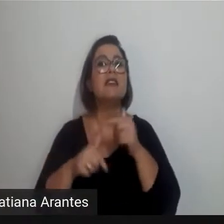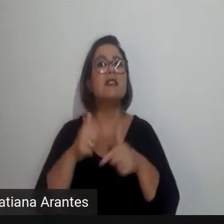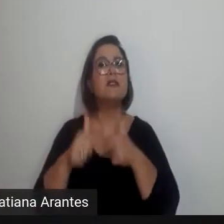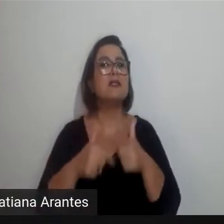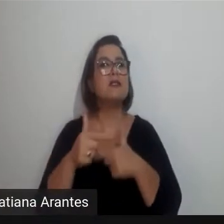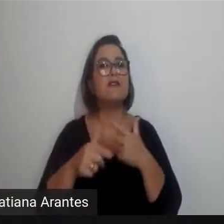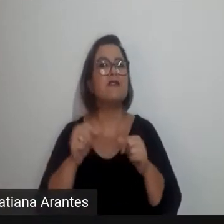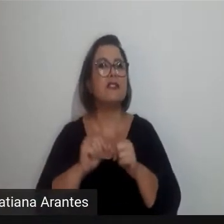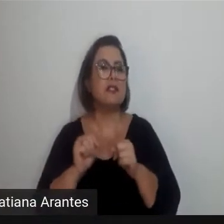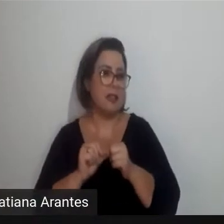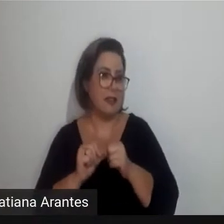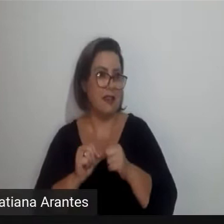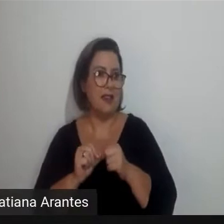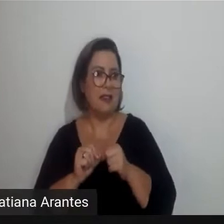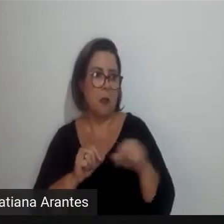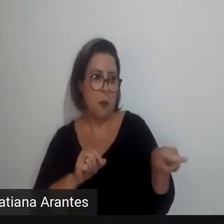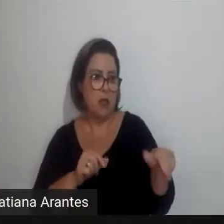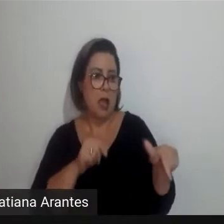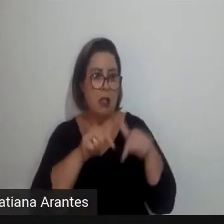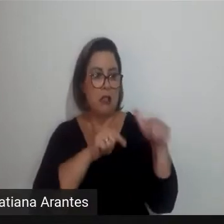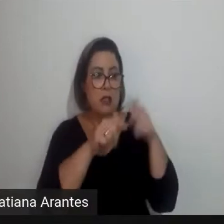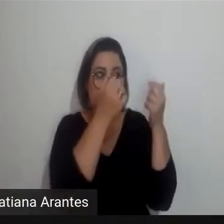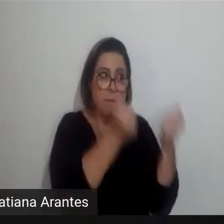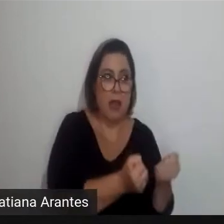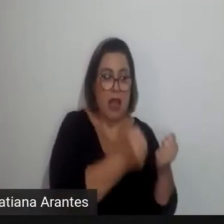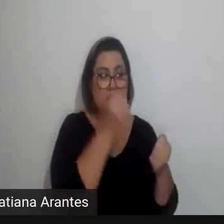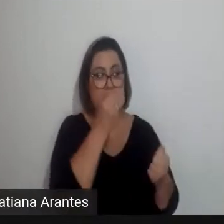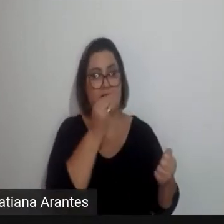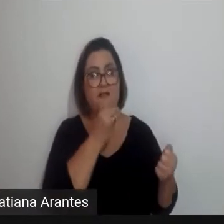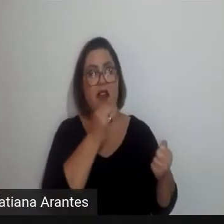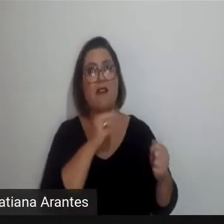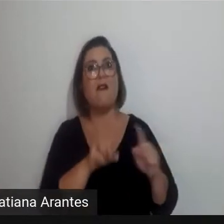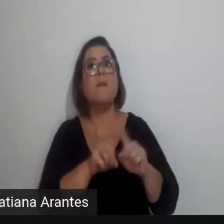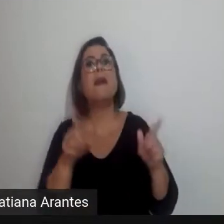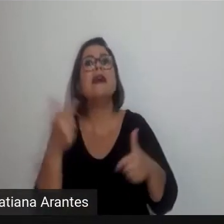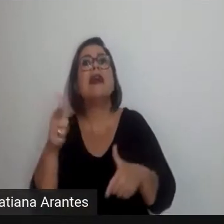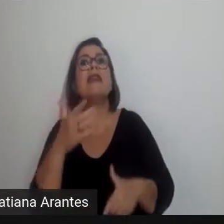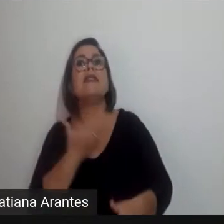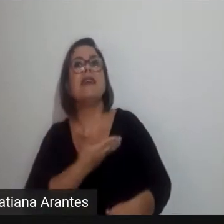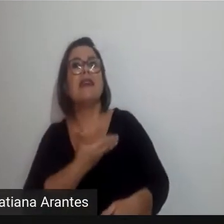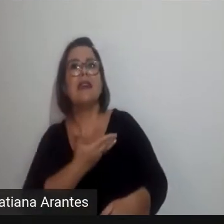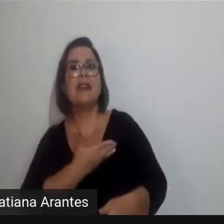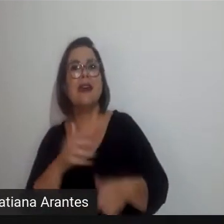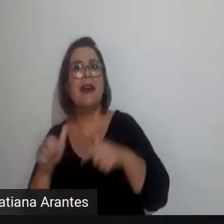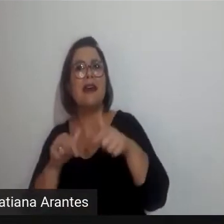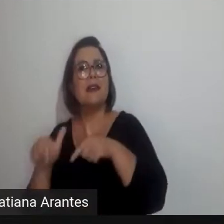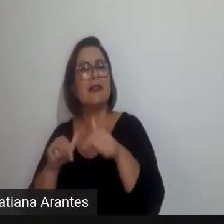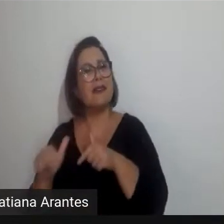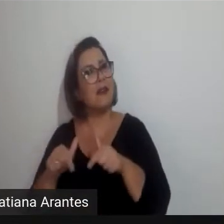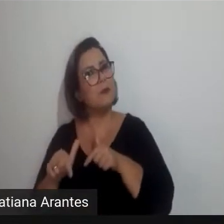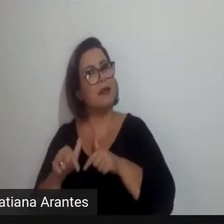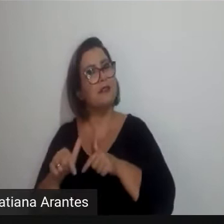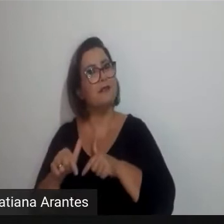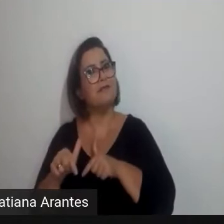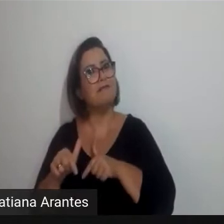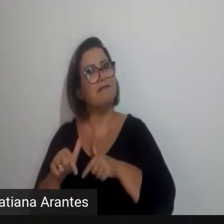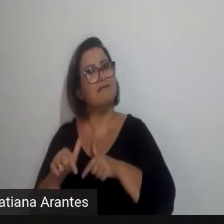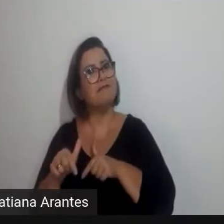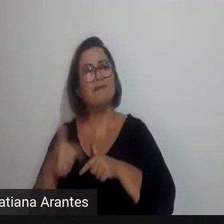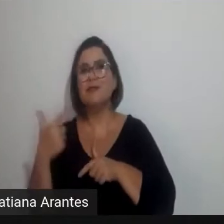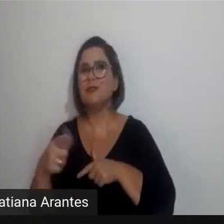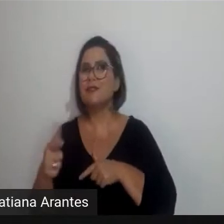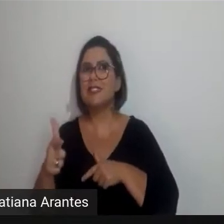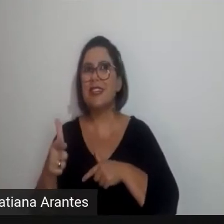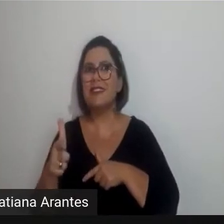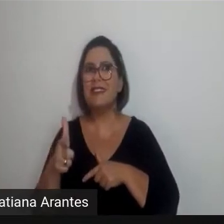o que nós temos que produzir. Só que agora o colega de trabalho nosso passou a ser nossos familiares.